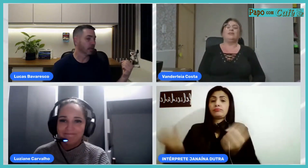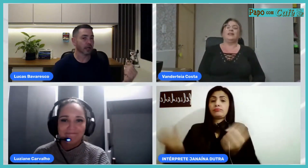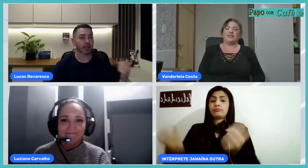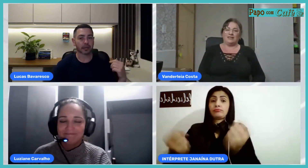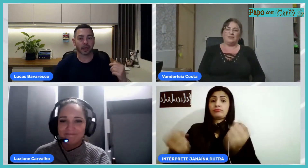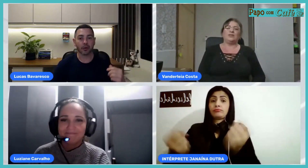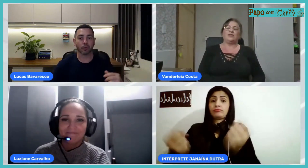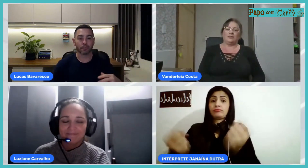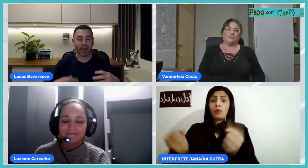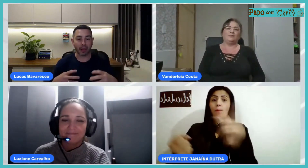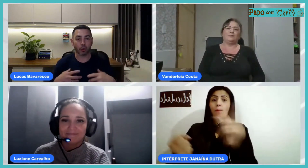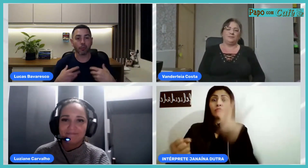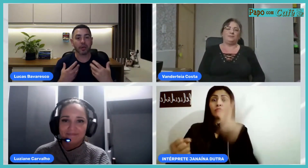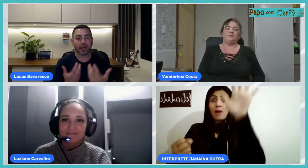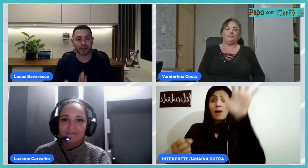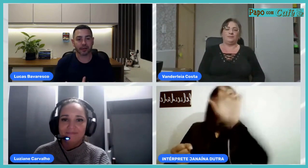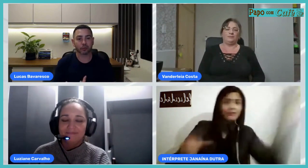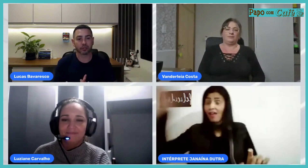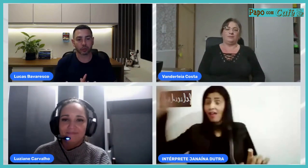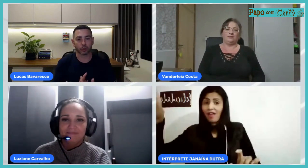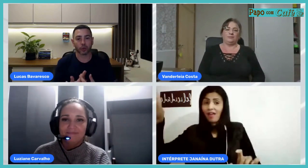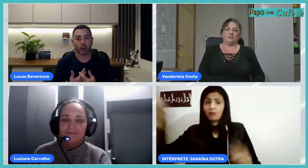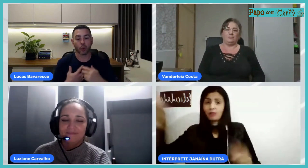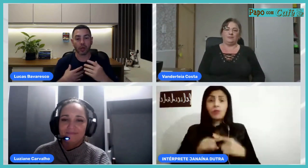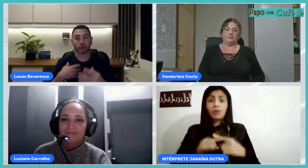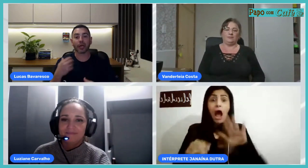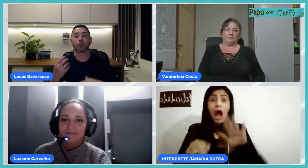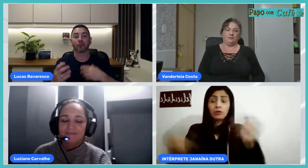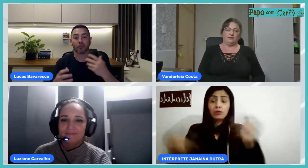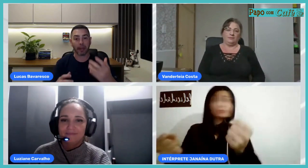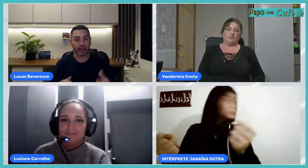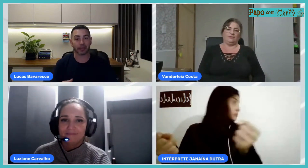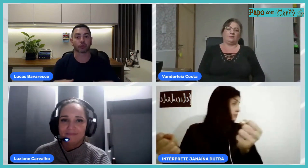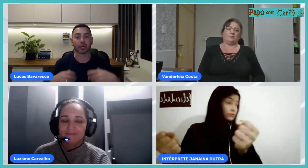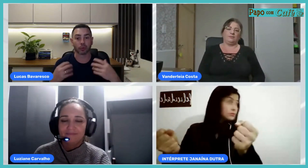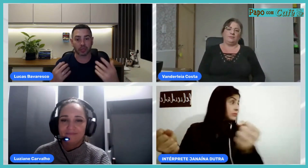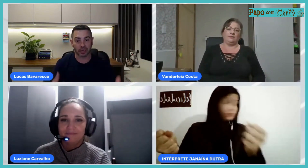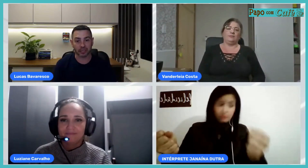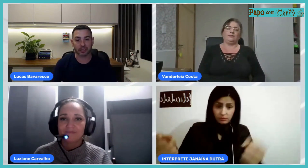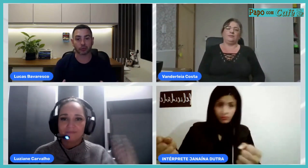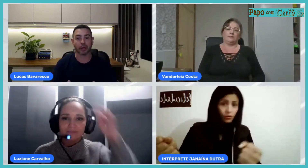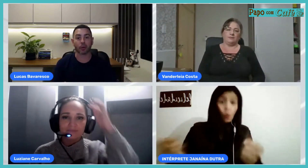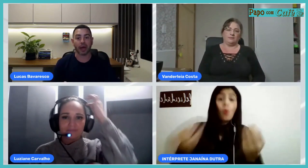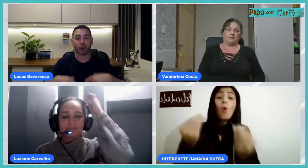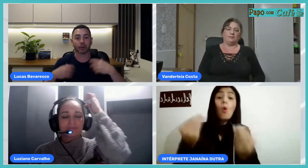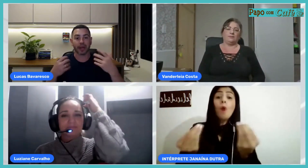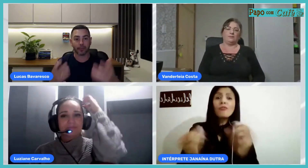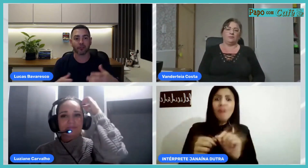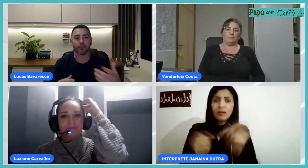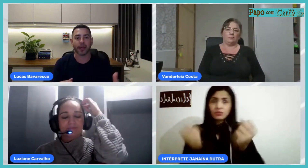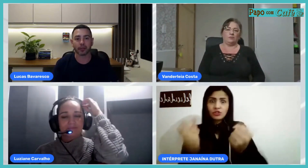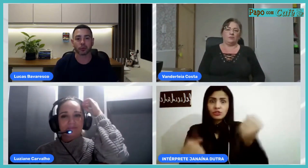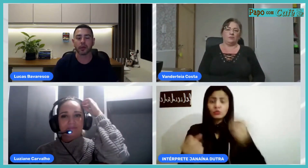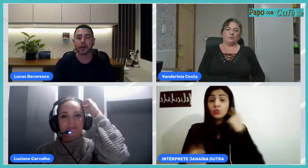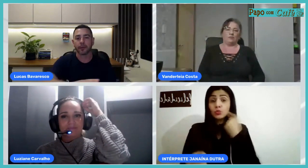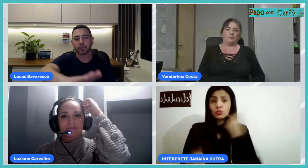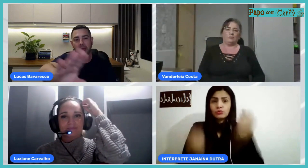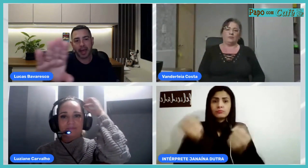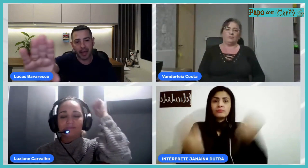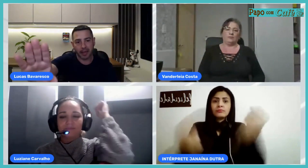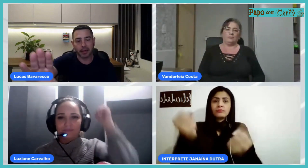vendo. Exatamente. Então, a comunicação do instrutor, enquanto está no movimento, está no trânsito, né, o carro está em